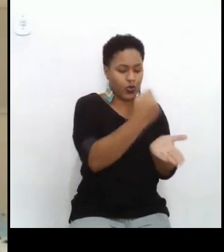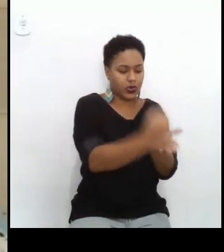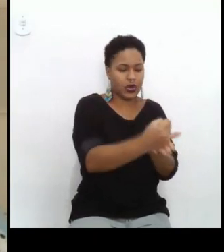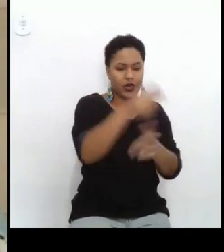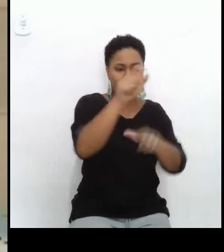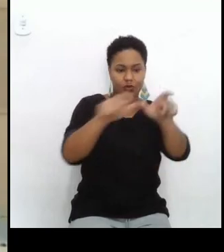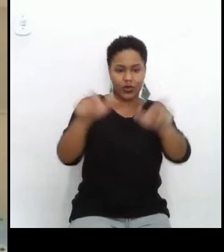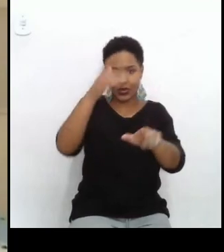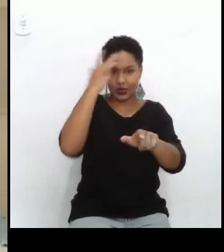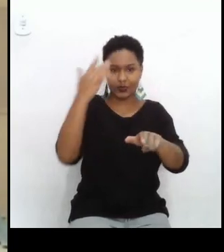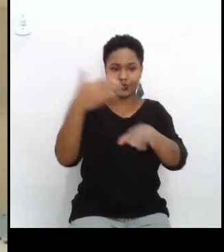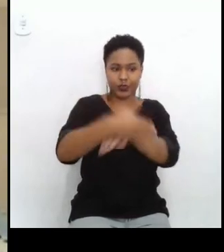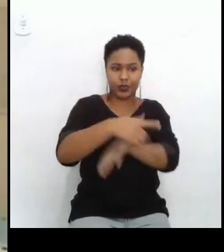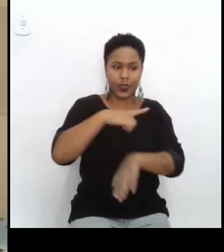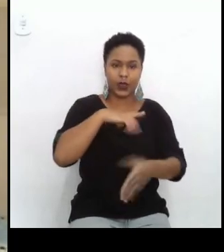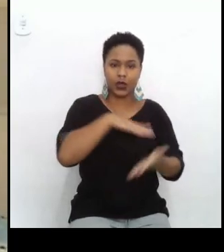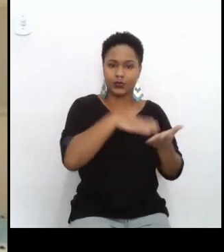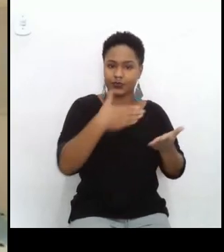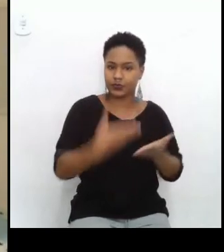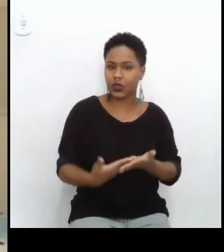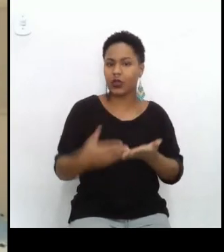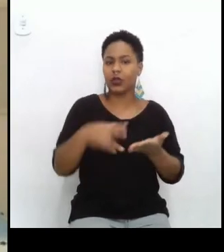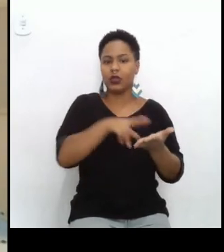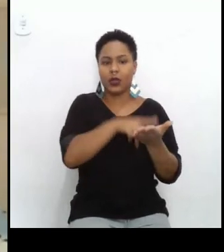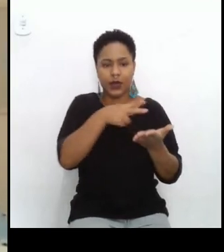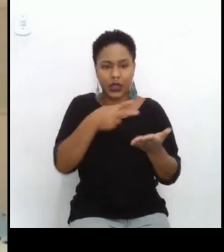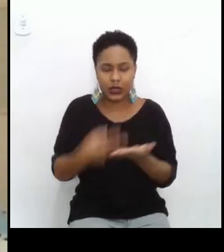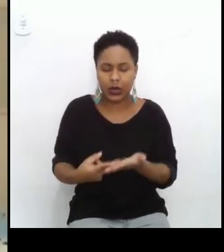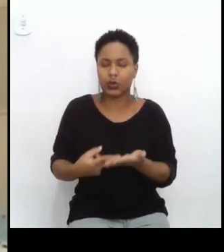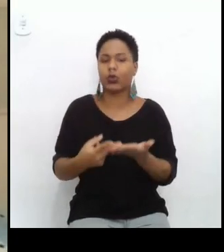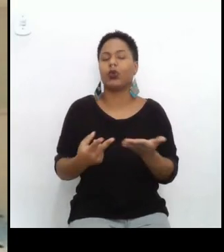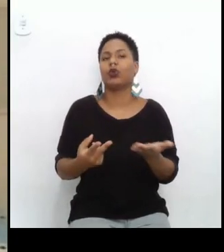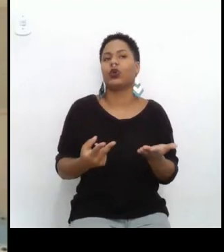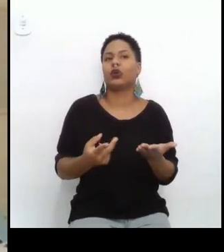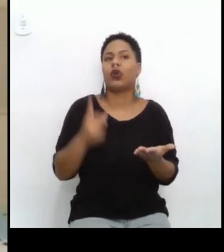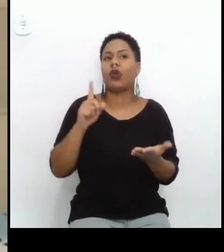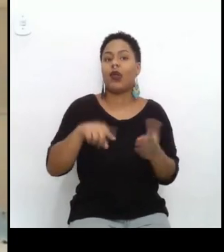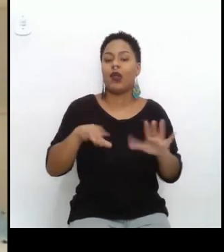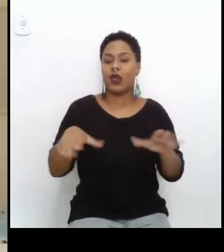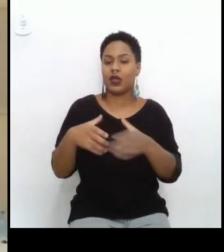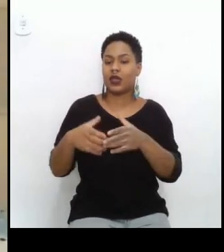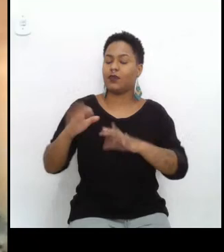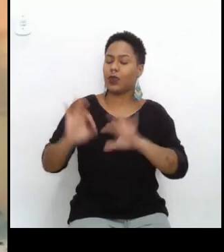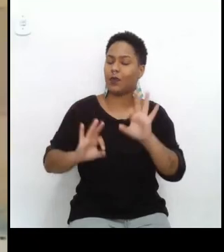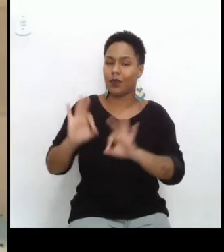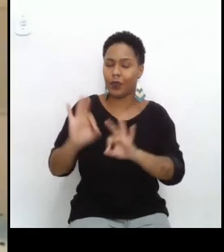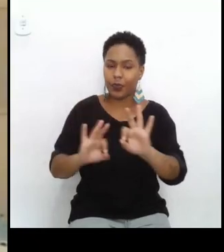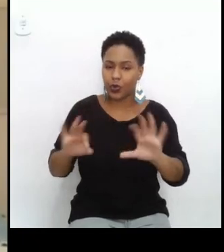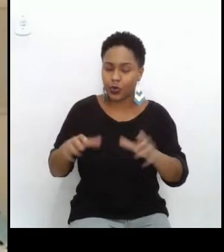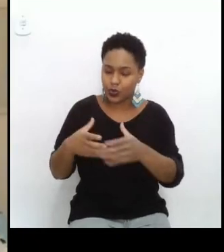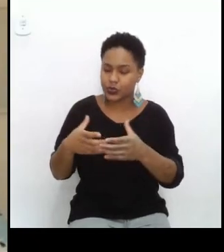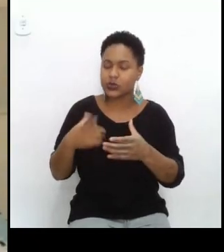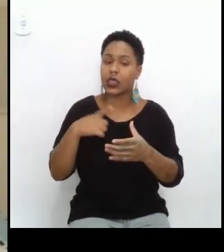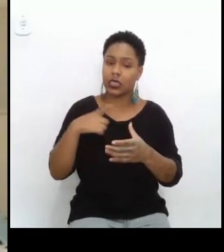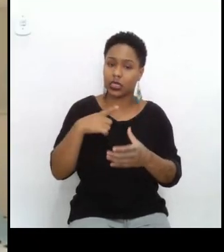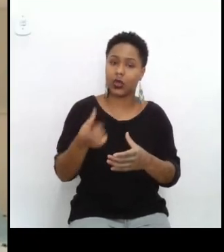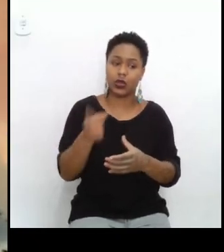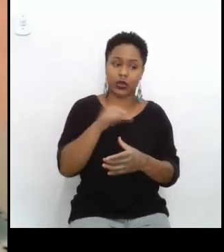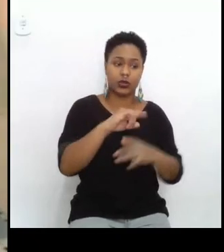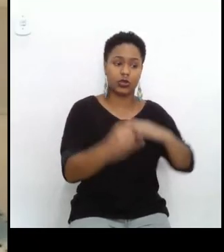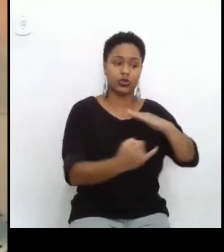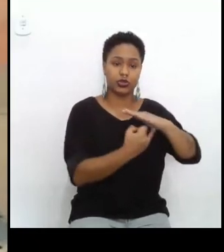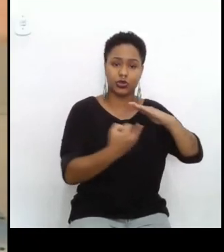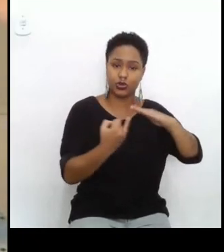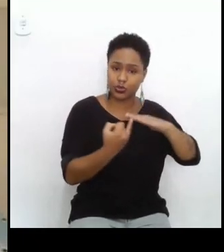pessoas que estão aqui intérprete e tradutora se é a equipe de produção é tem com essa instituição